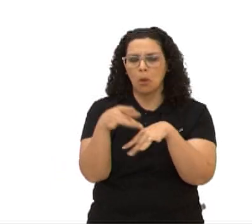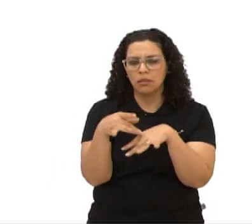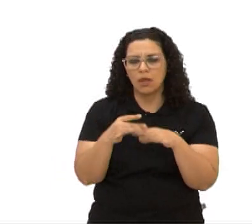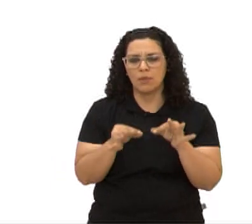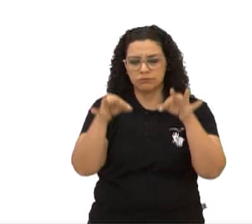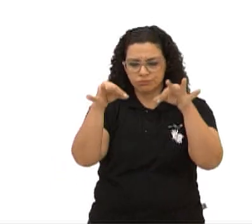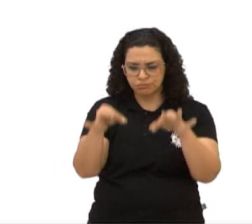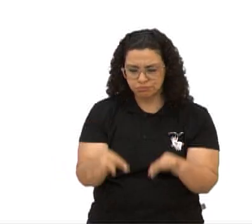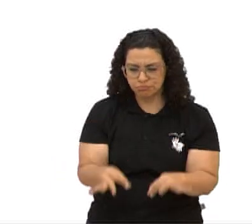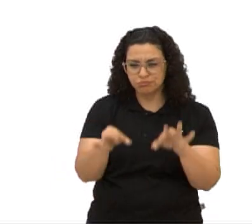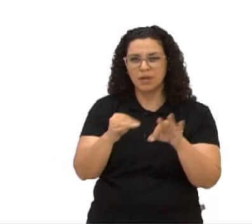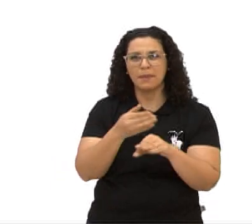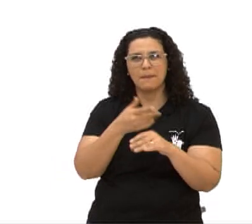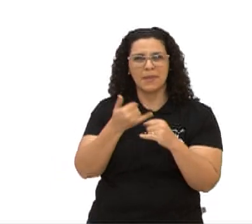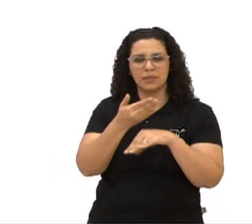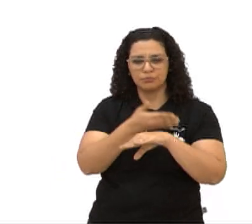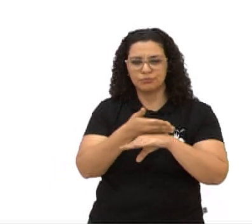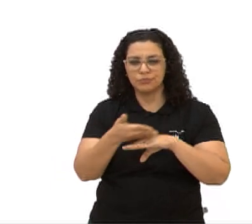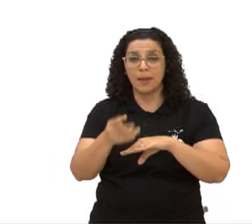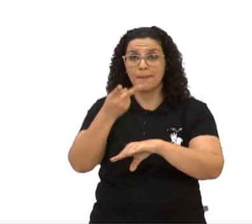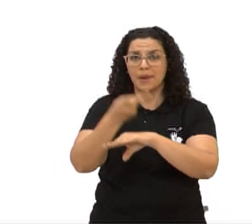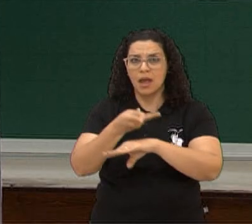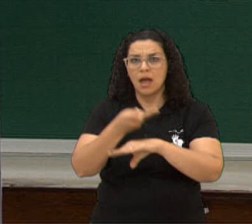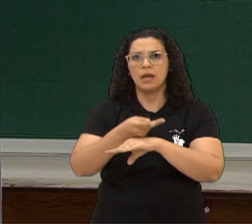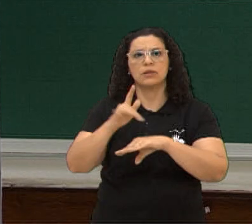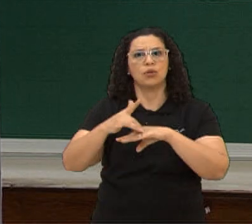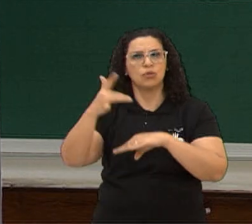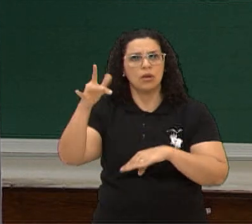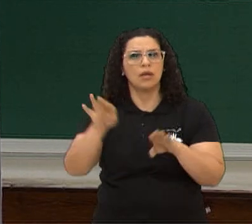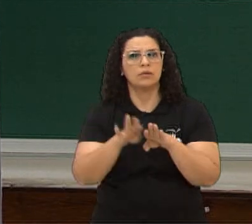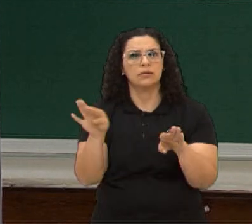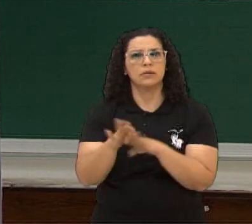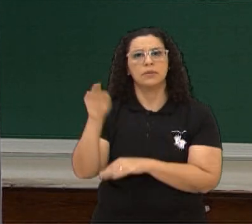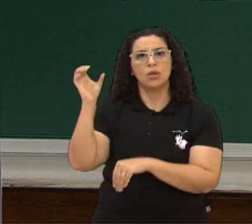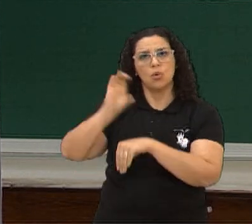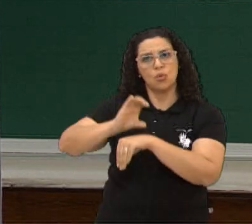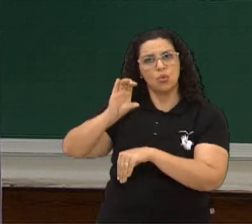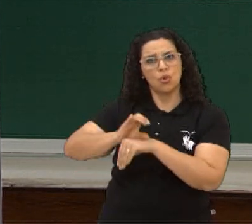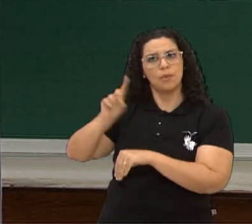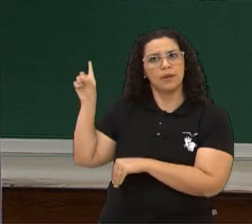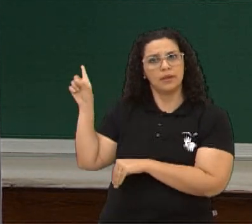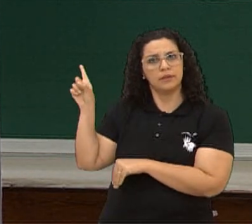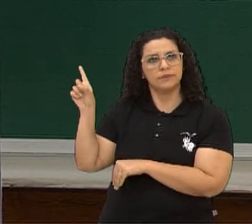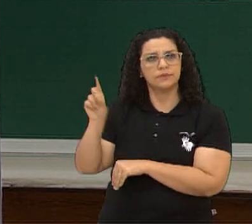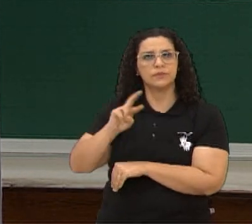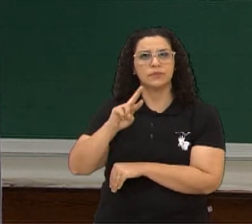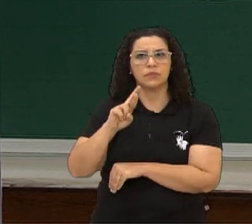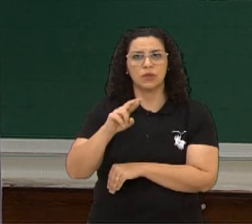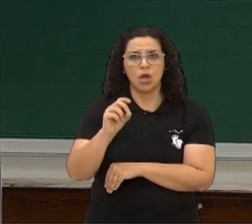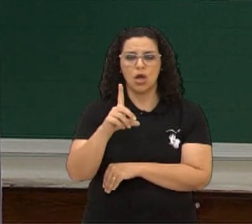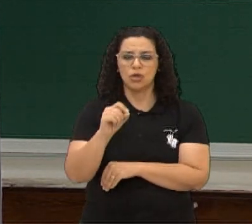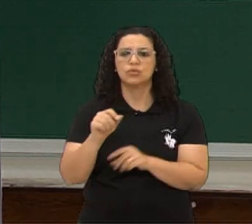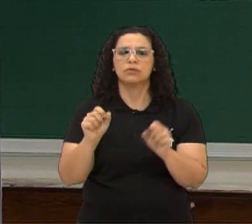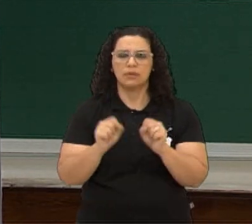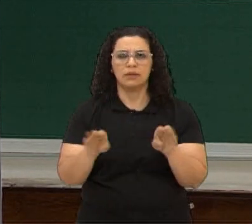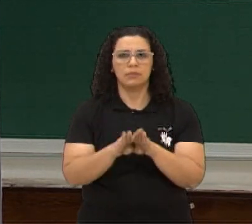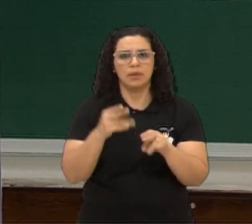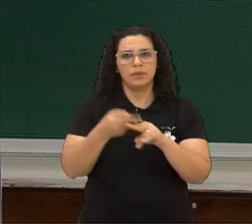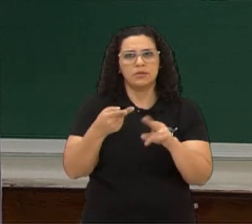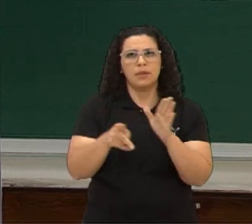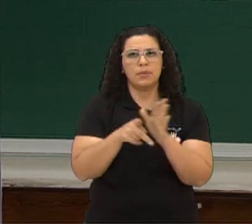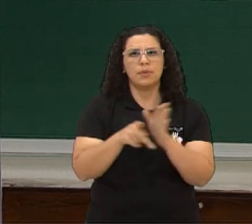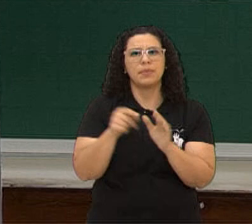aí pode se chamar de prateação ou de douração, quando eu uso ouro ou prata, ródio, cobre ou níquel, cobração